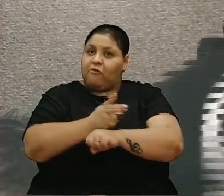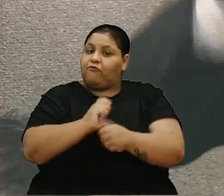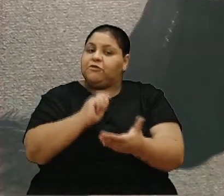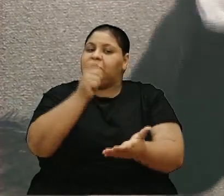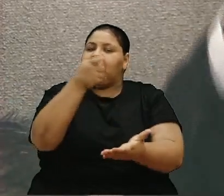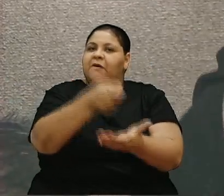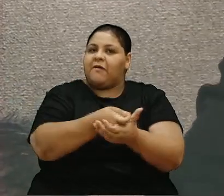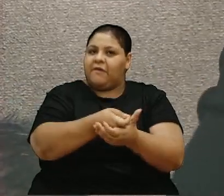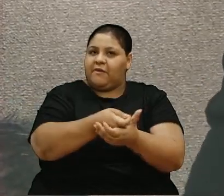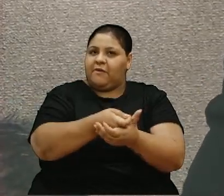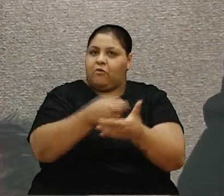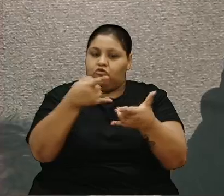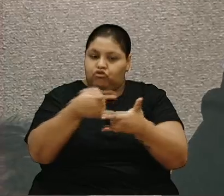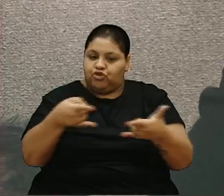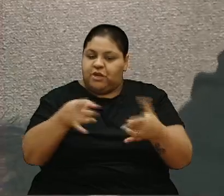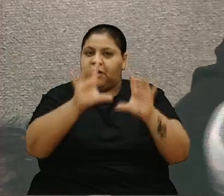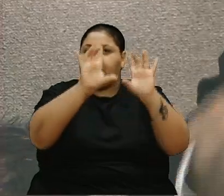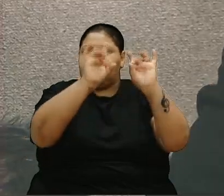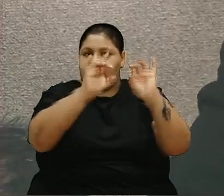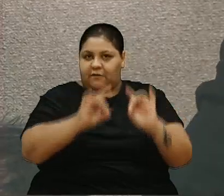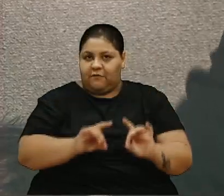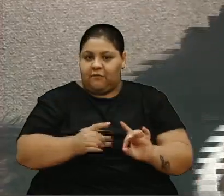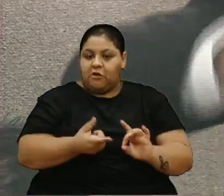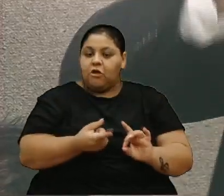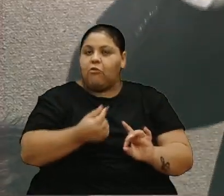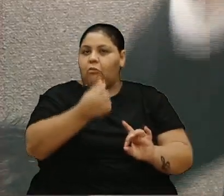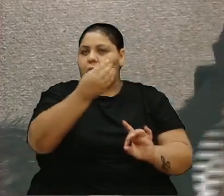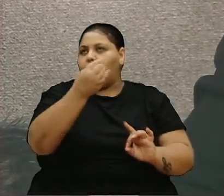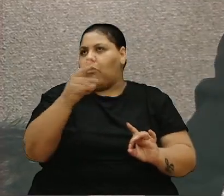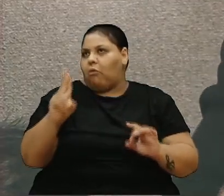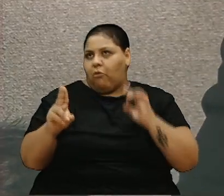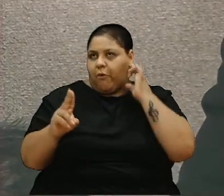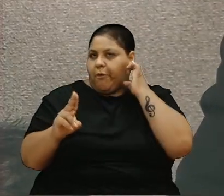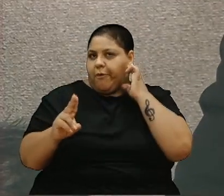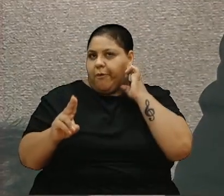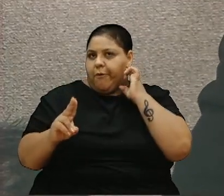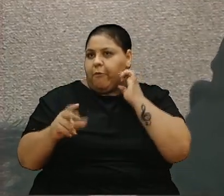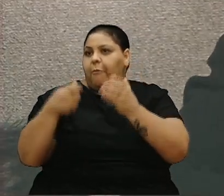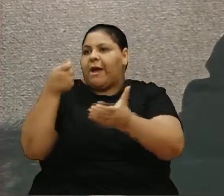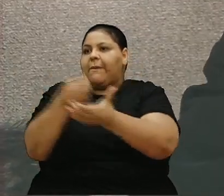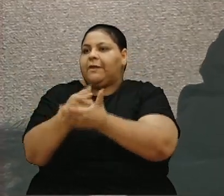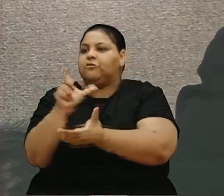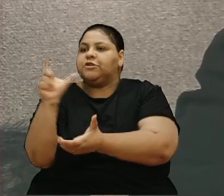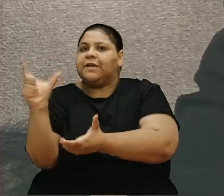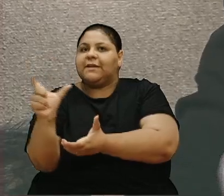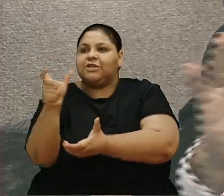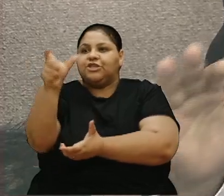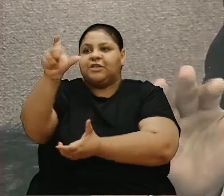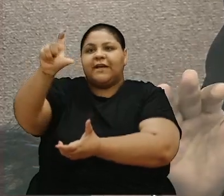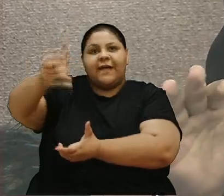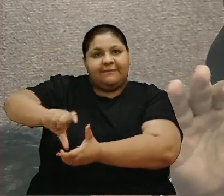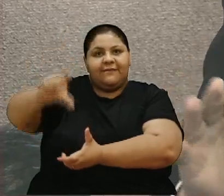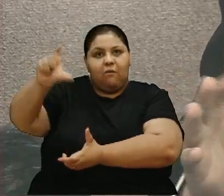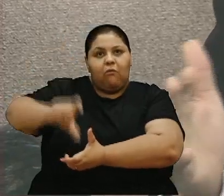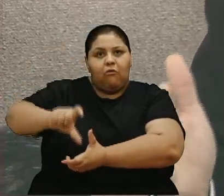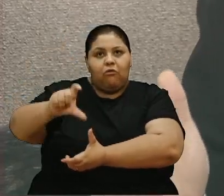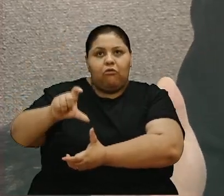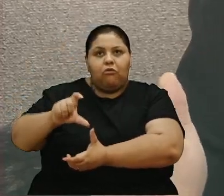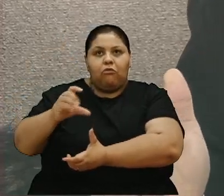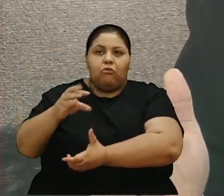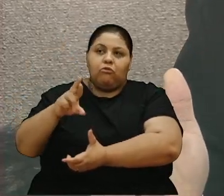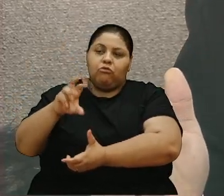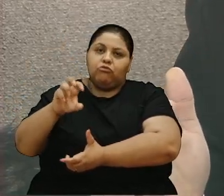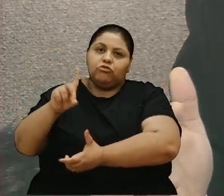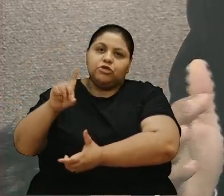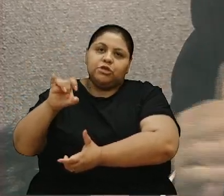parte, vereador, cheque especial, que é um valor mais alto, ou fatura de cartão de crédito, talvez não haveria